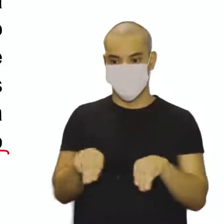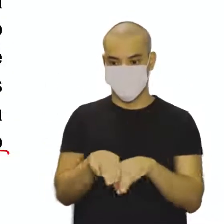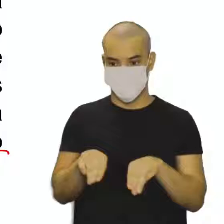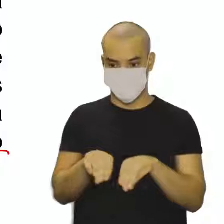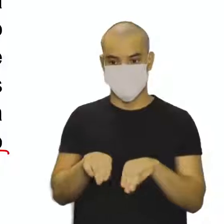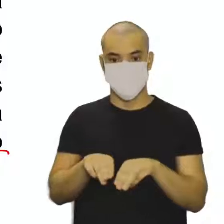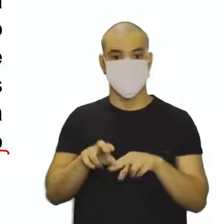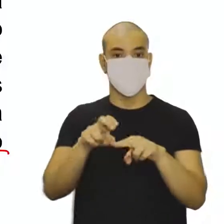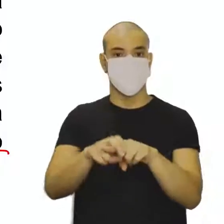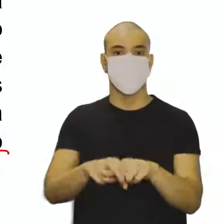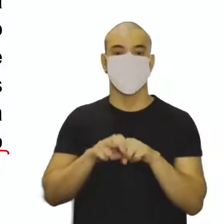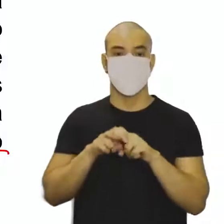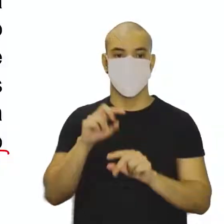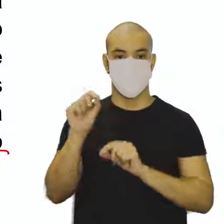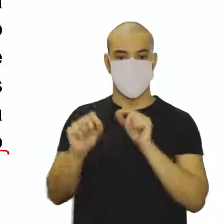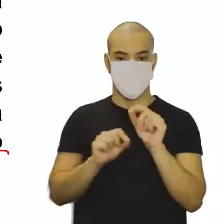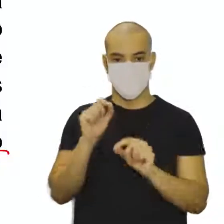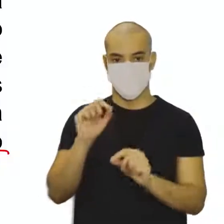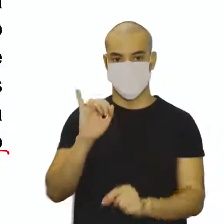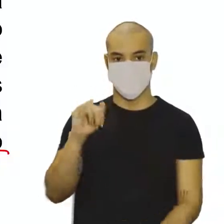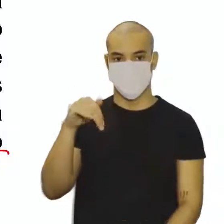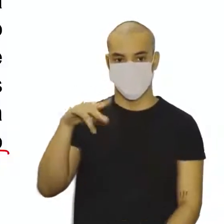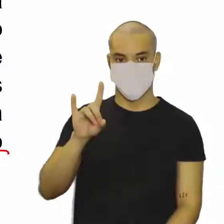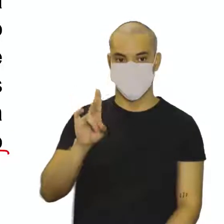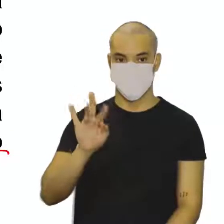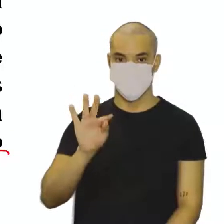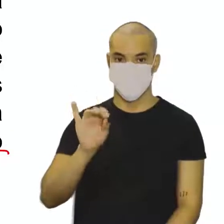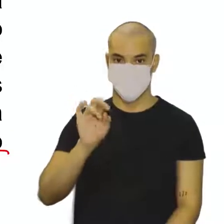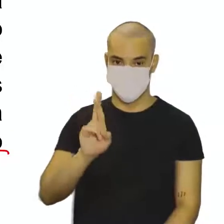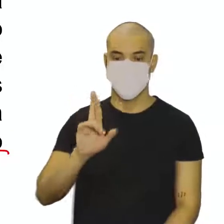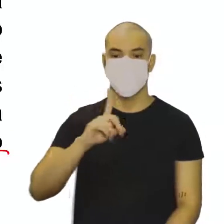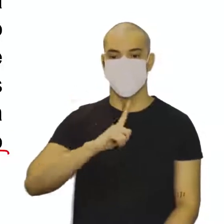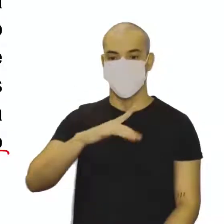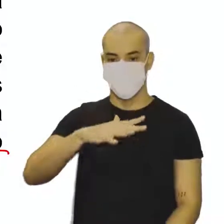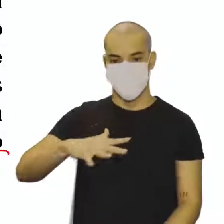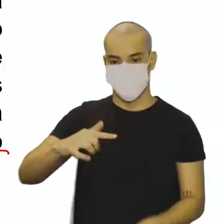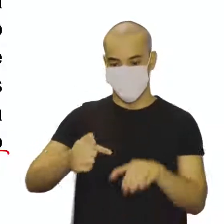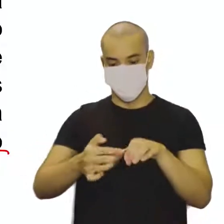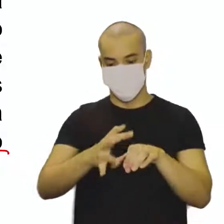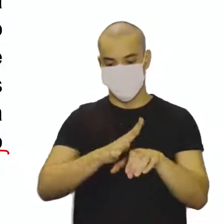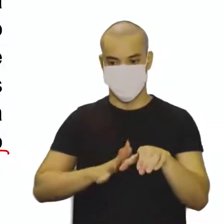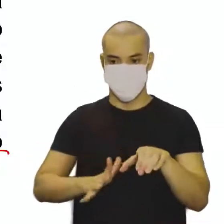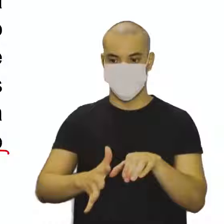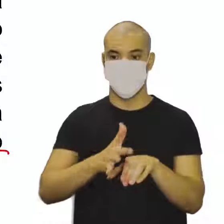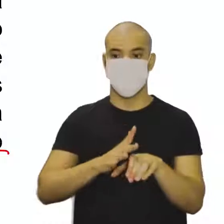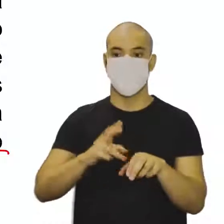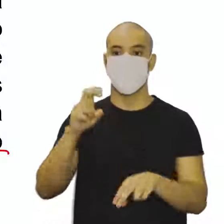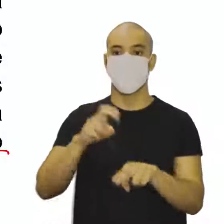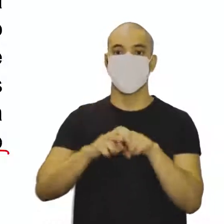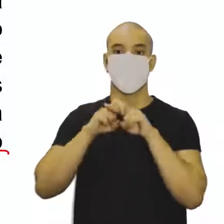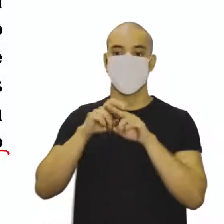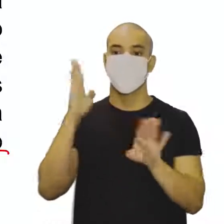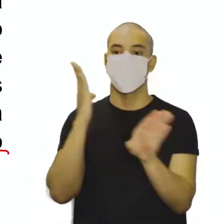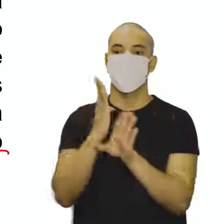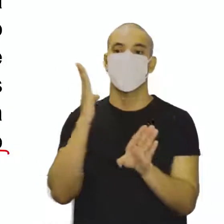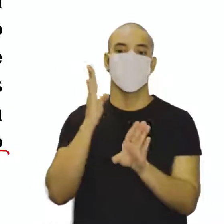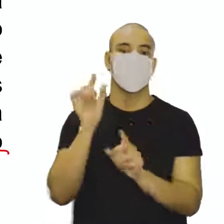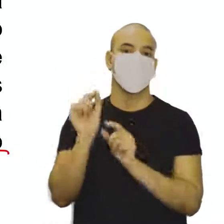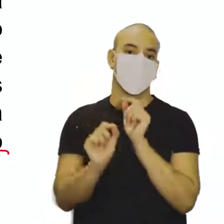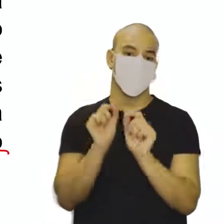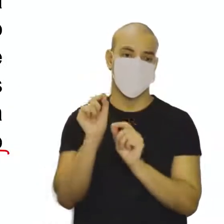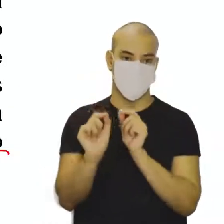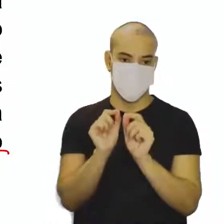magnético. Então, o indutor ele já trabalha com campo magnético, pessoal, justamente por ele